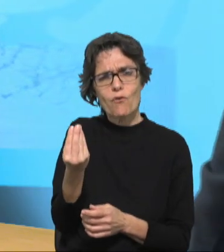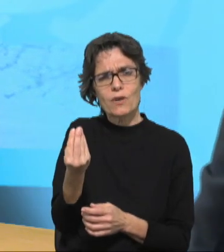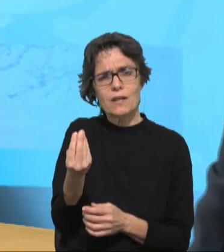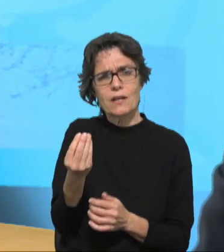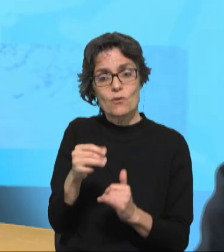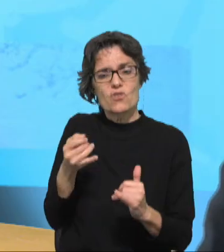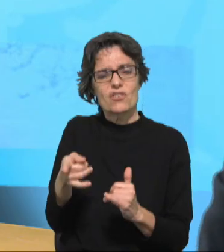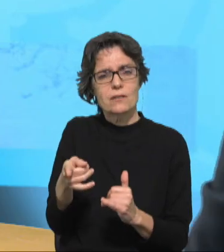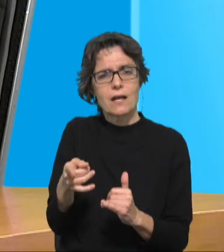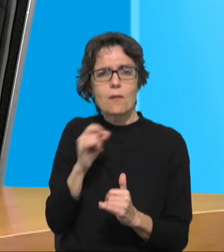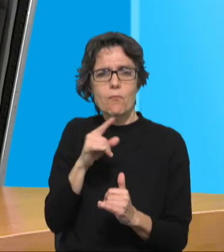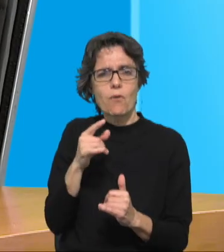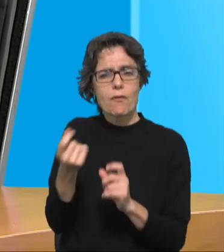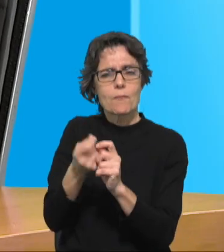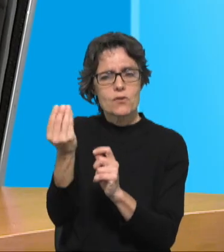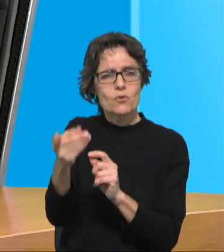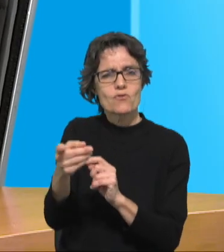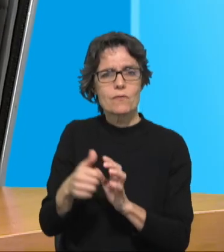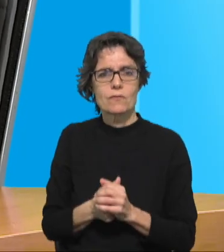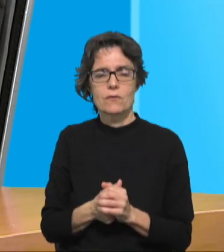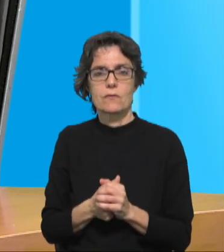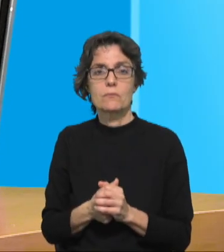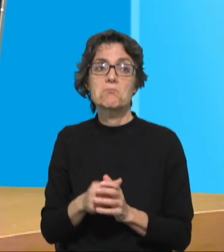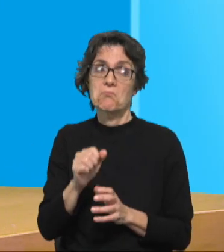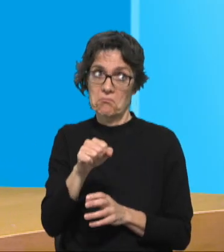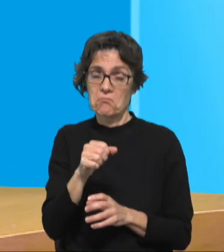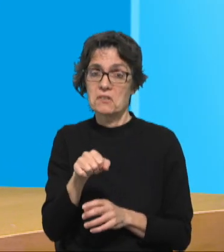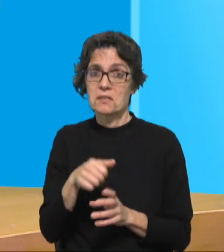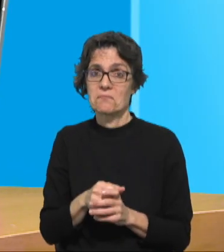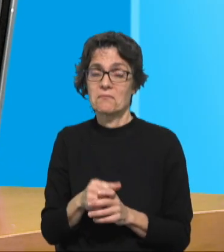do jornal? Sim, esse também é o objetivo, claro.